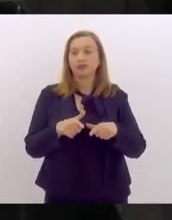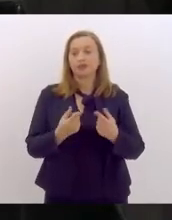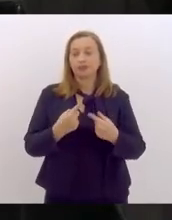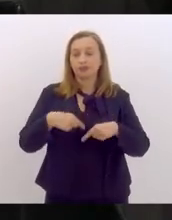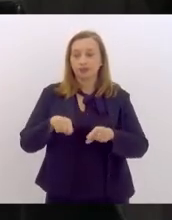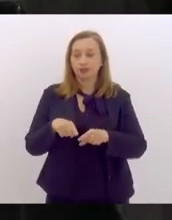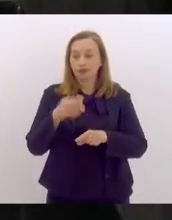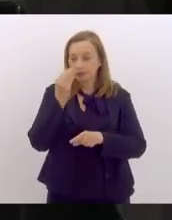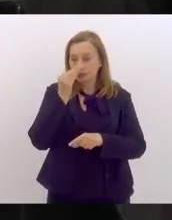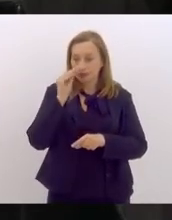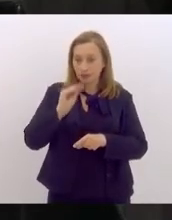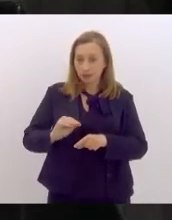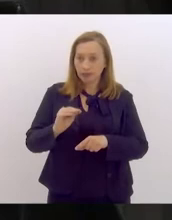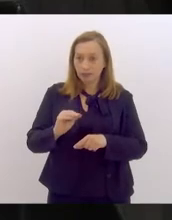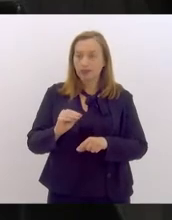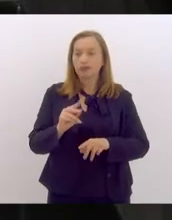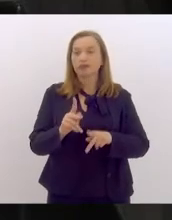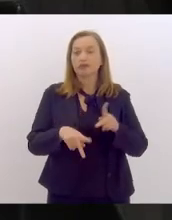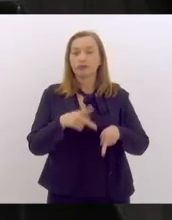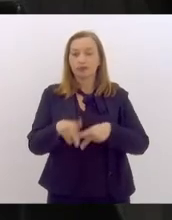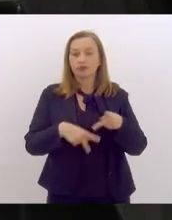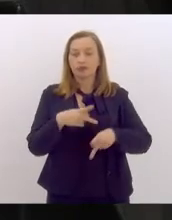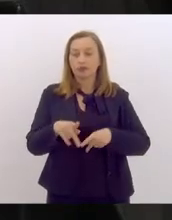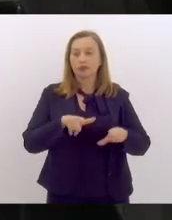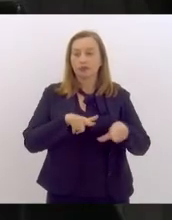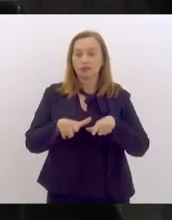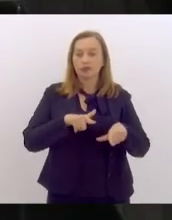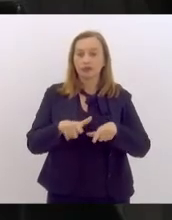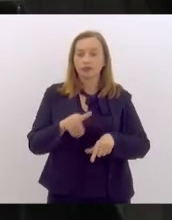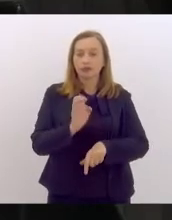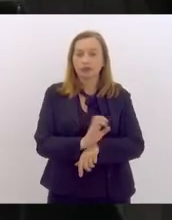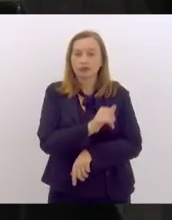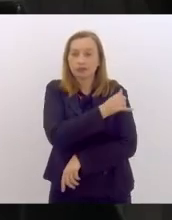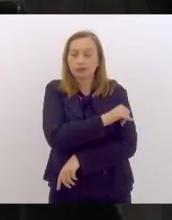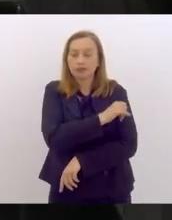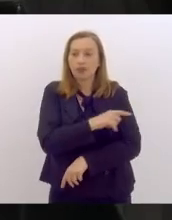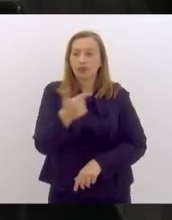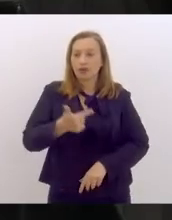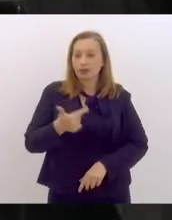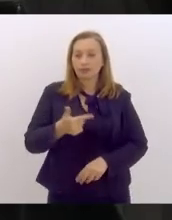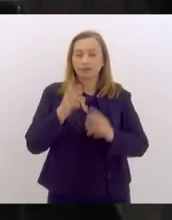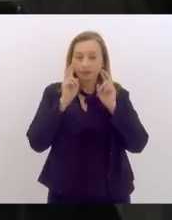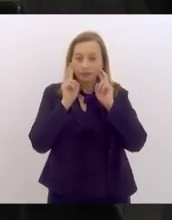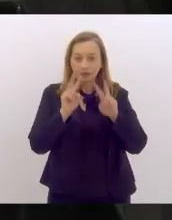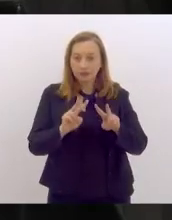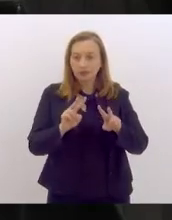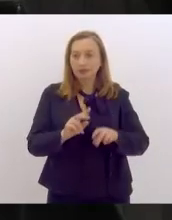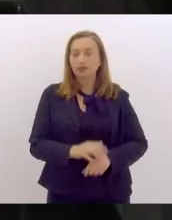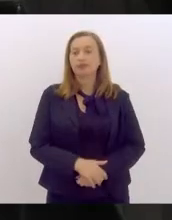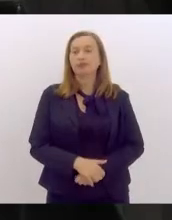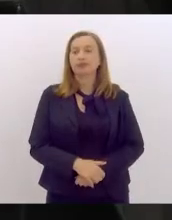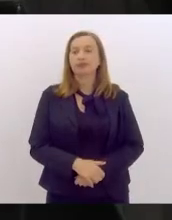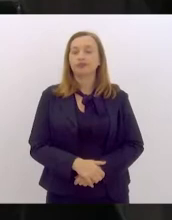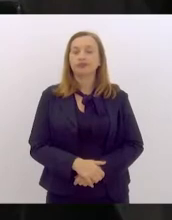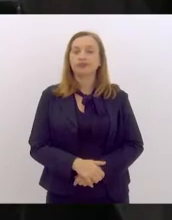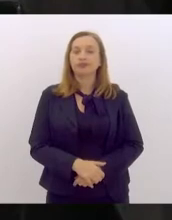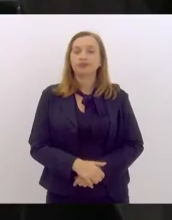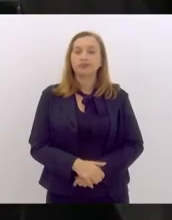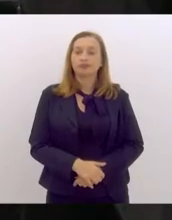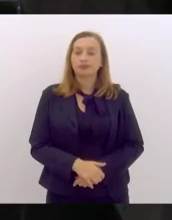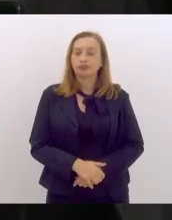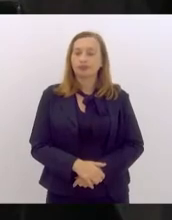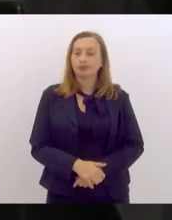é um desrespeito à população trabalhadora que usa trem no Rio de Janeiro segunda questão que me chama atenção o indexador